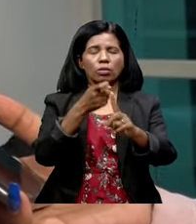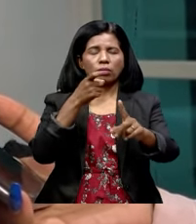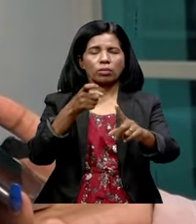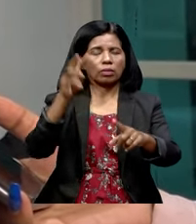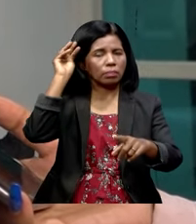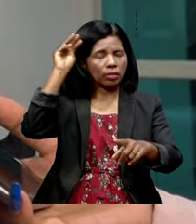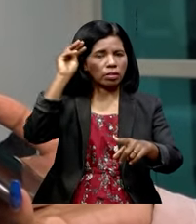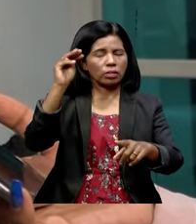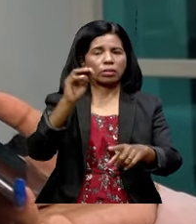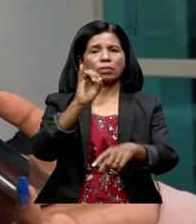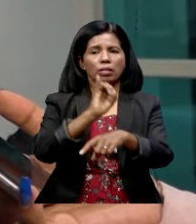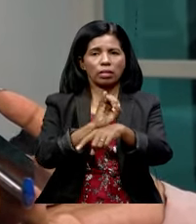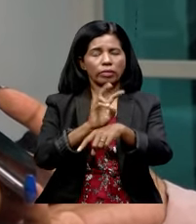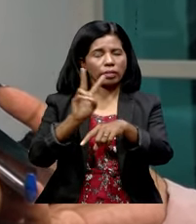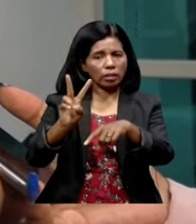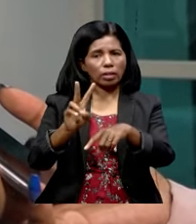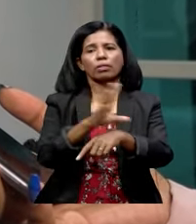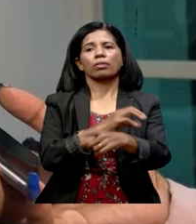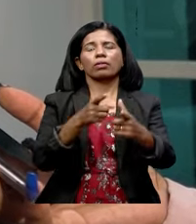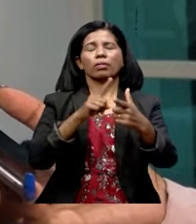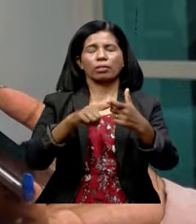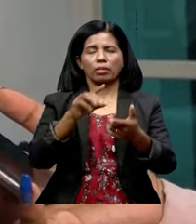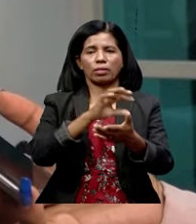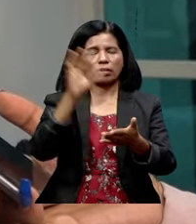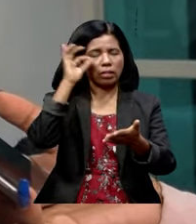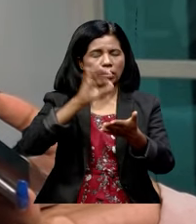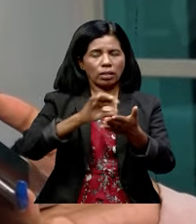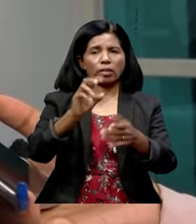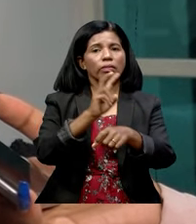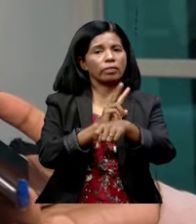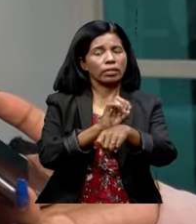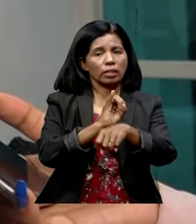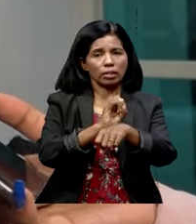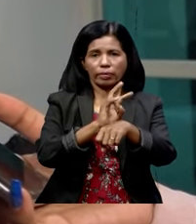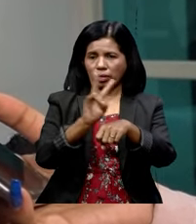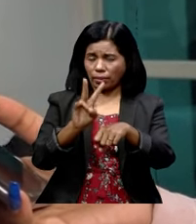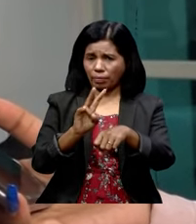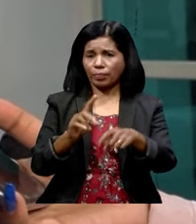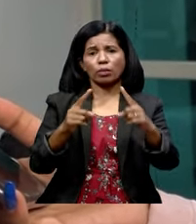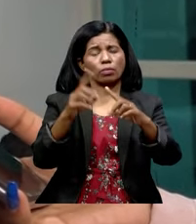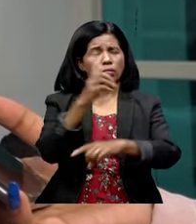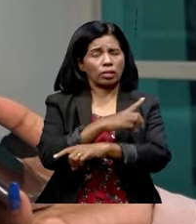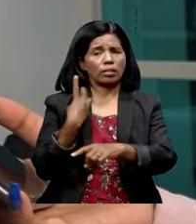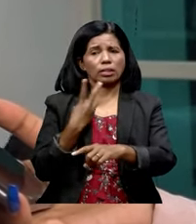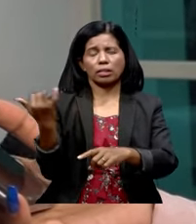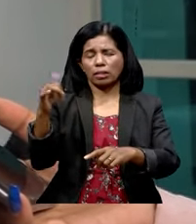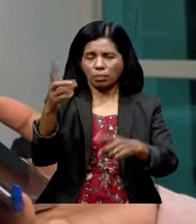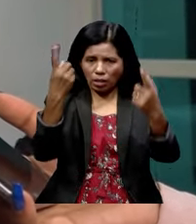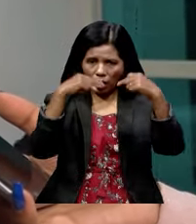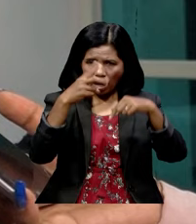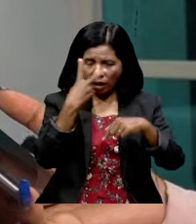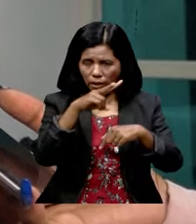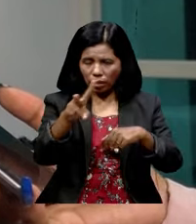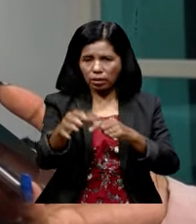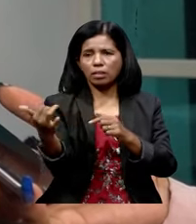negócios estrangeiros Vaticano nia no secretário Vaticano nia tambane ma kohin e tamai hare sira ma hare rasi sira